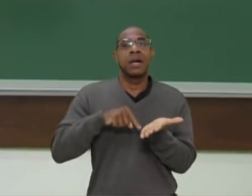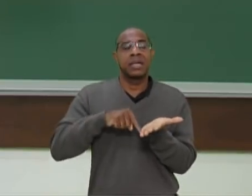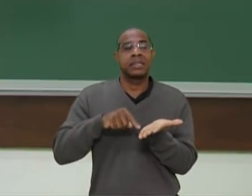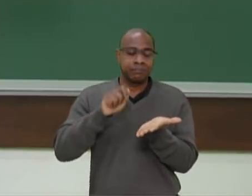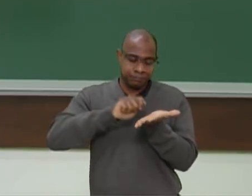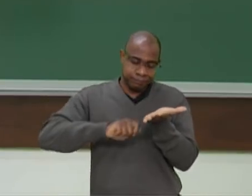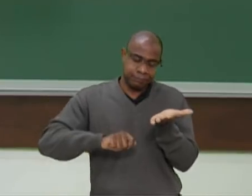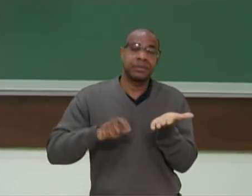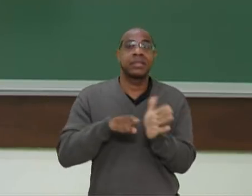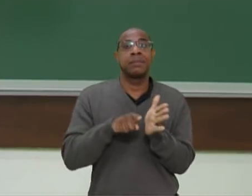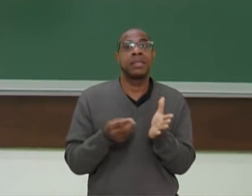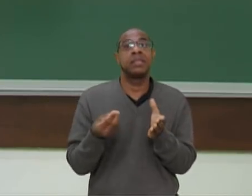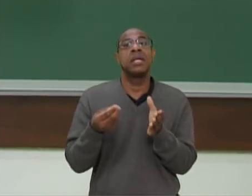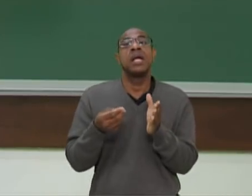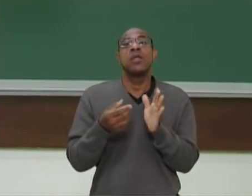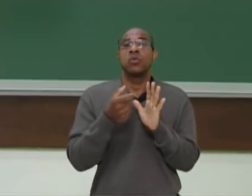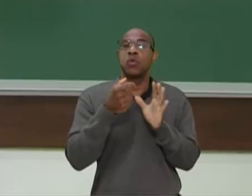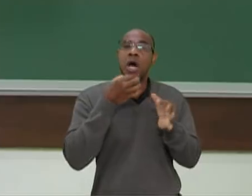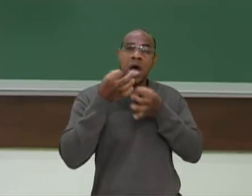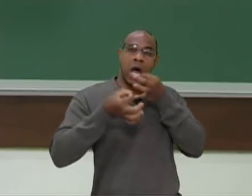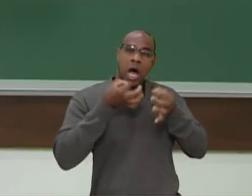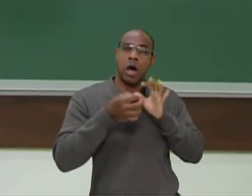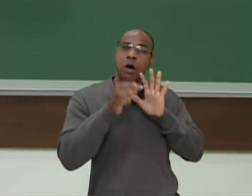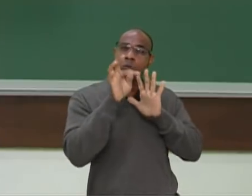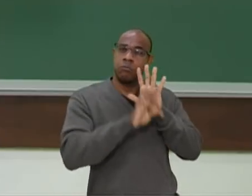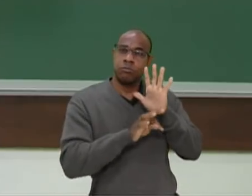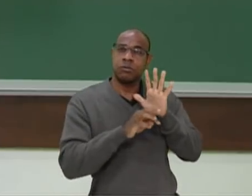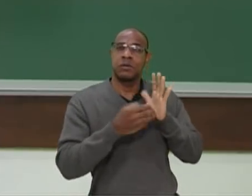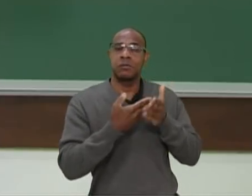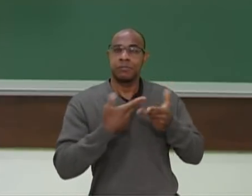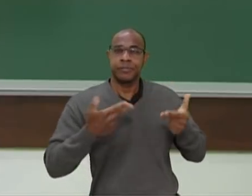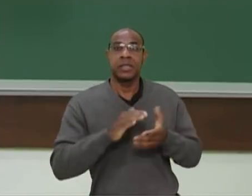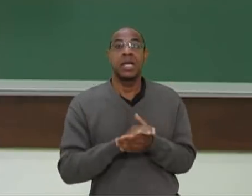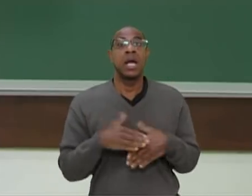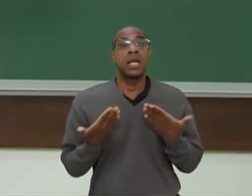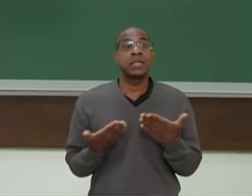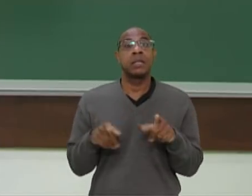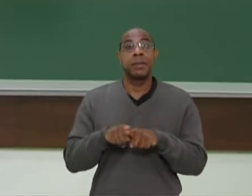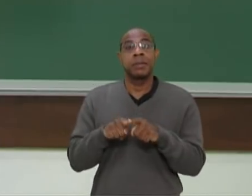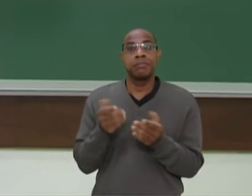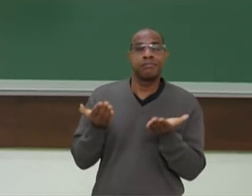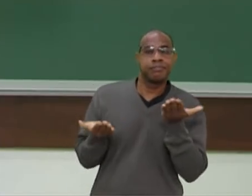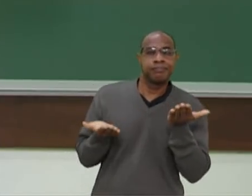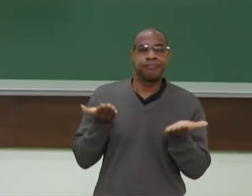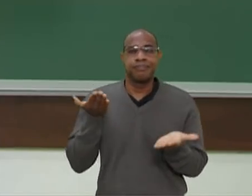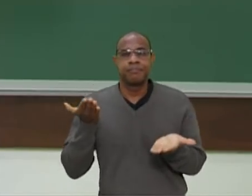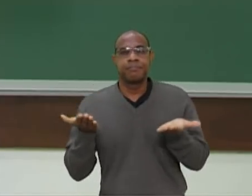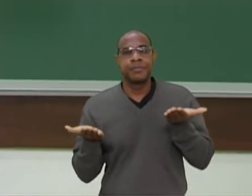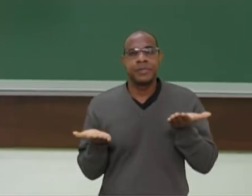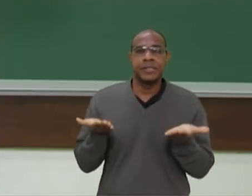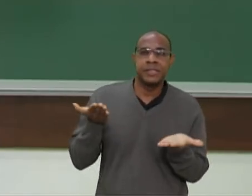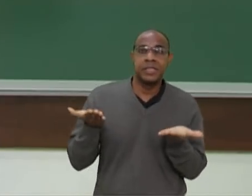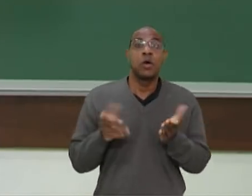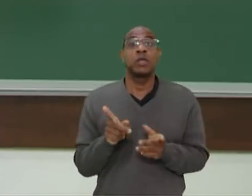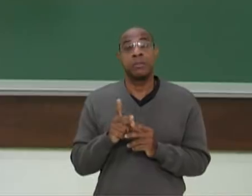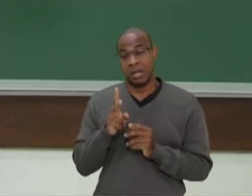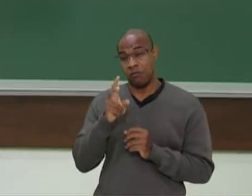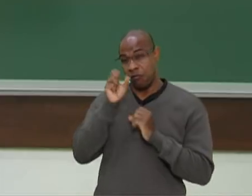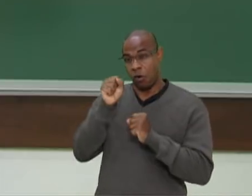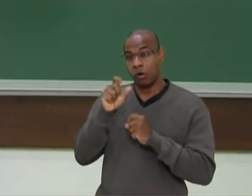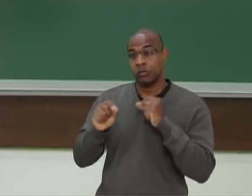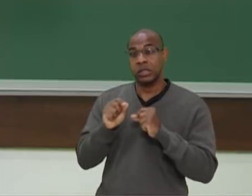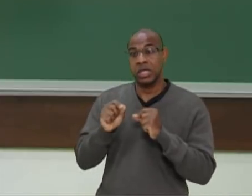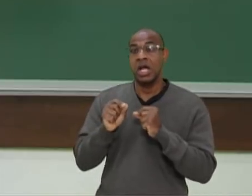artigo de opinião, mas também ele fica nesse equilíbrio. Mas o que é mais forte no artigo